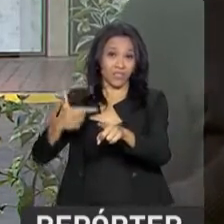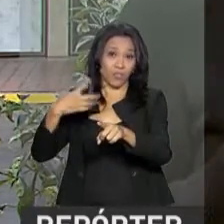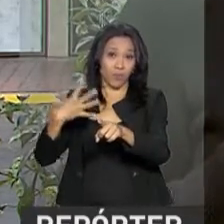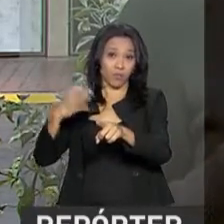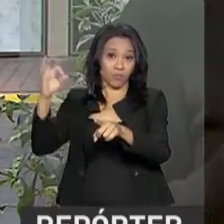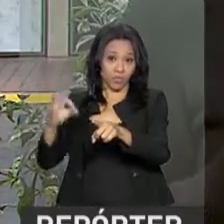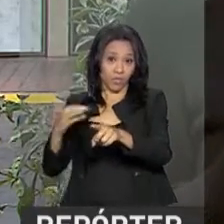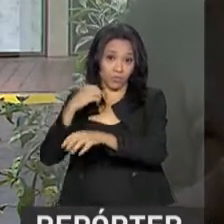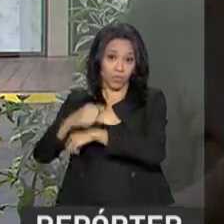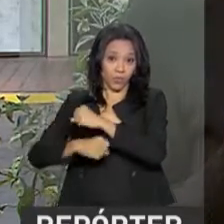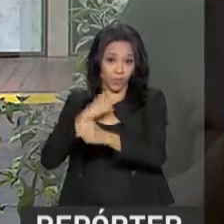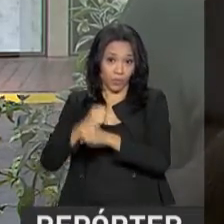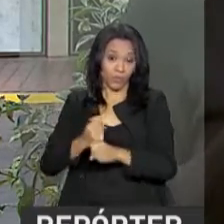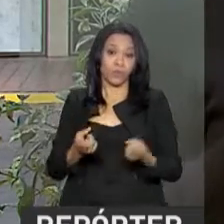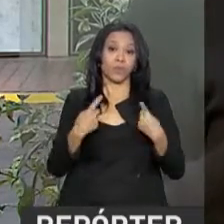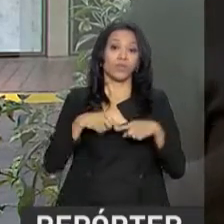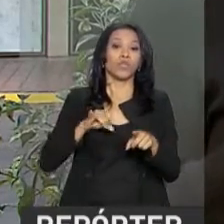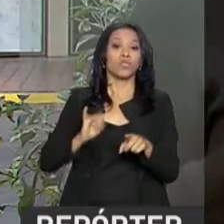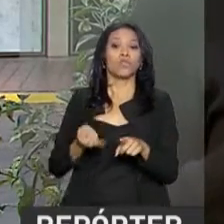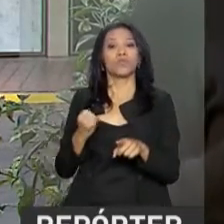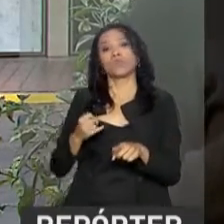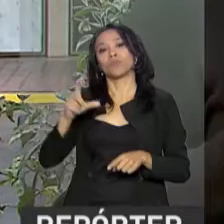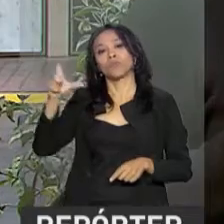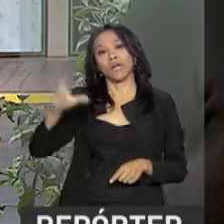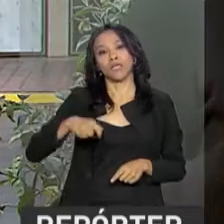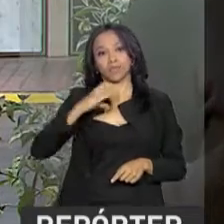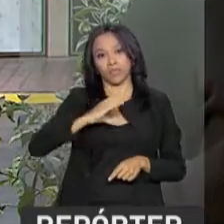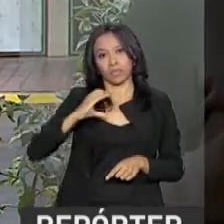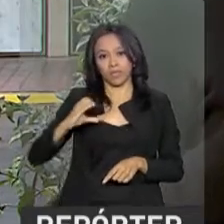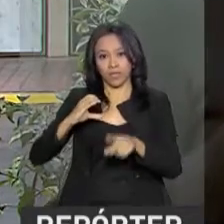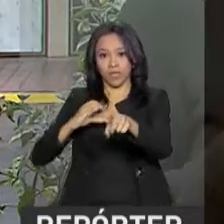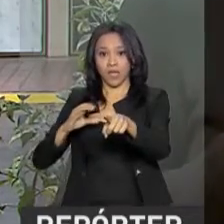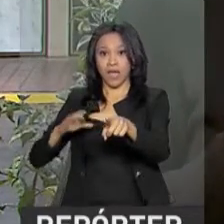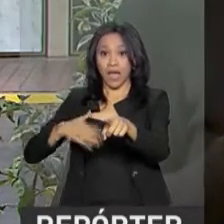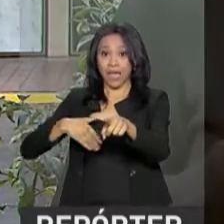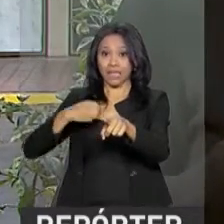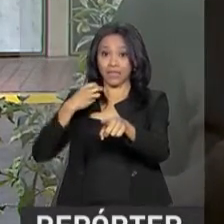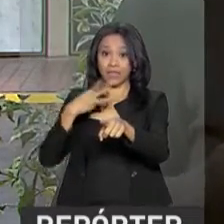324% ao ano. E os juros com cartão de crédito chegaram a